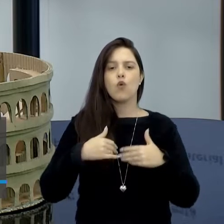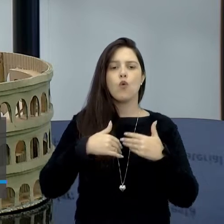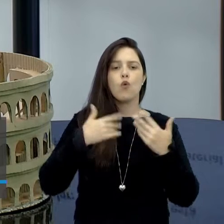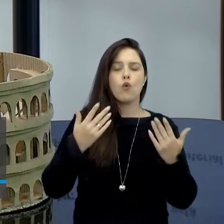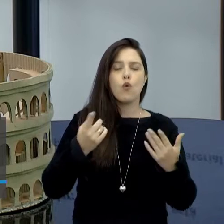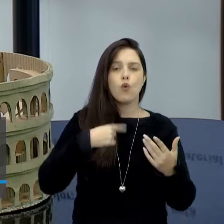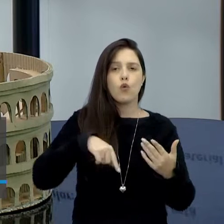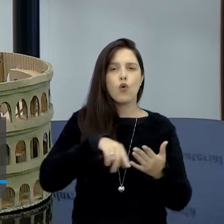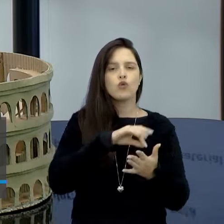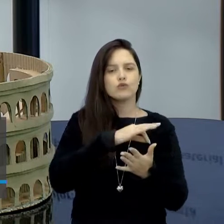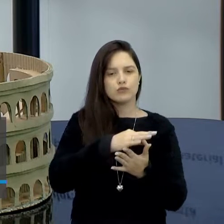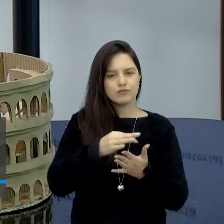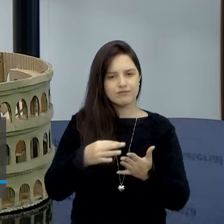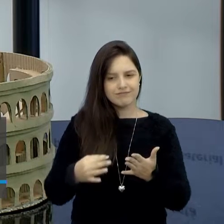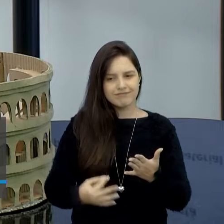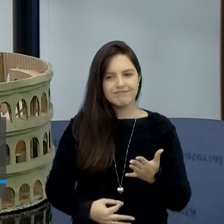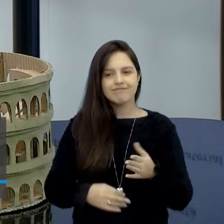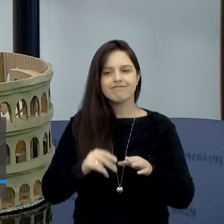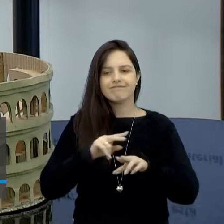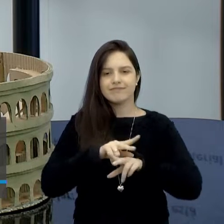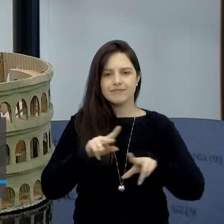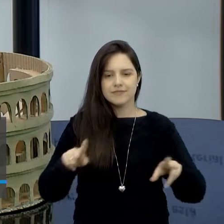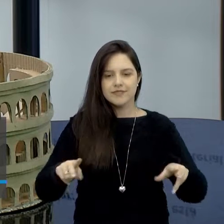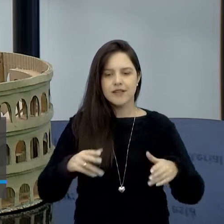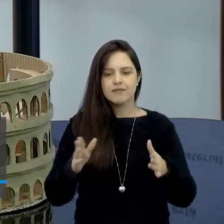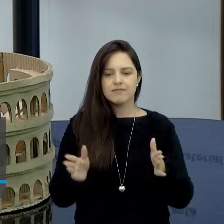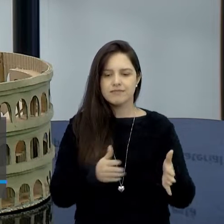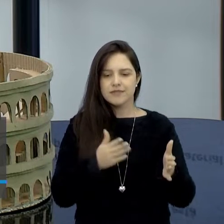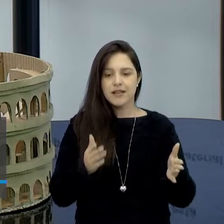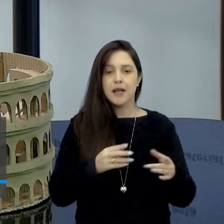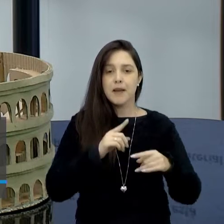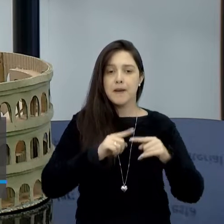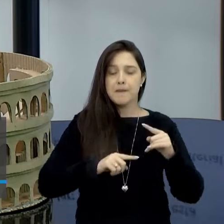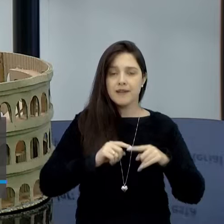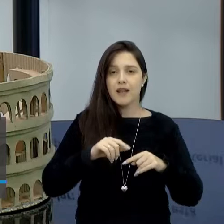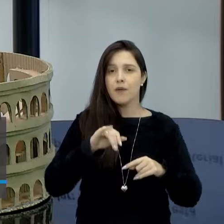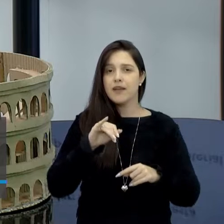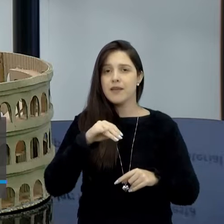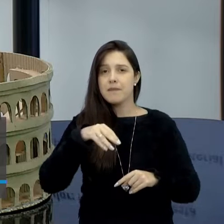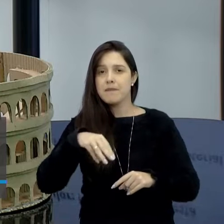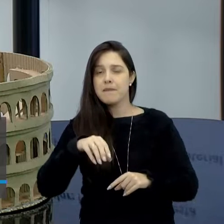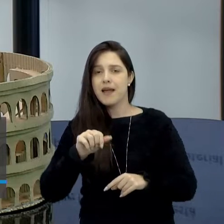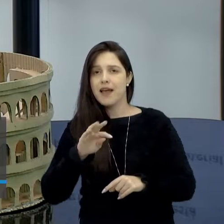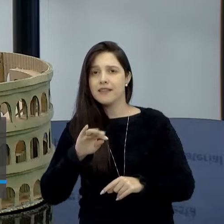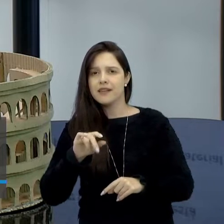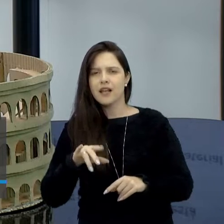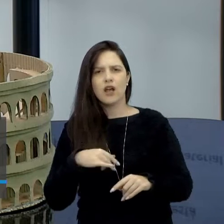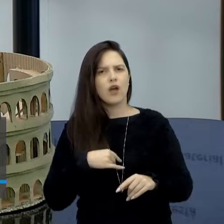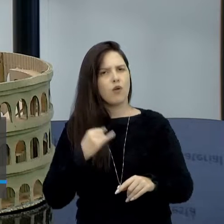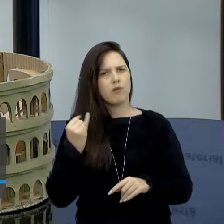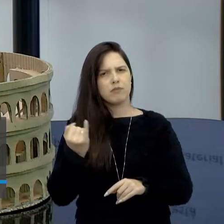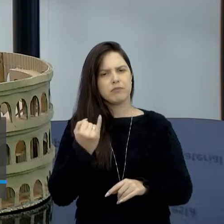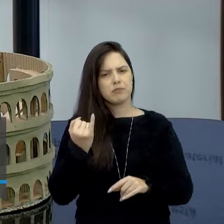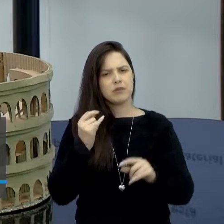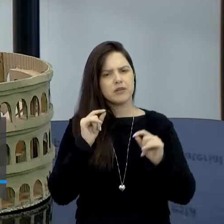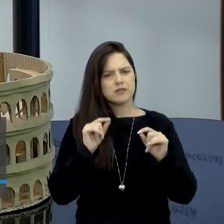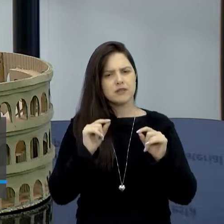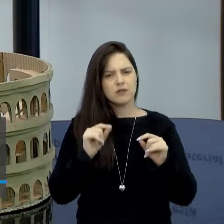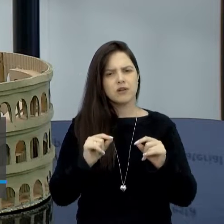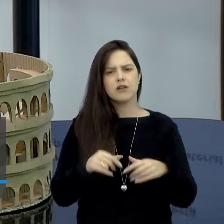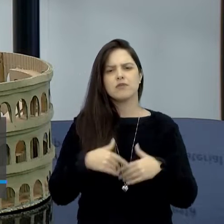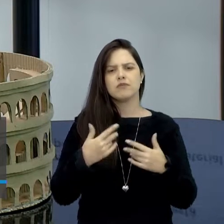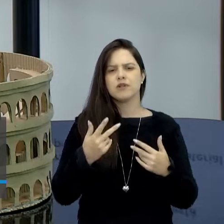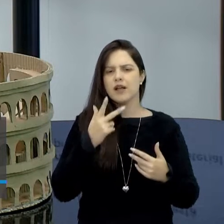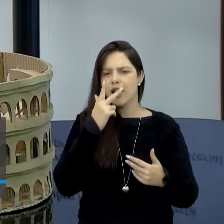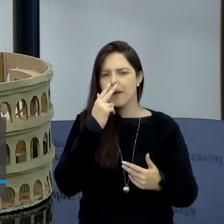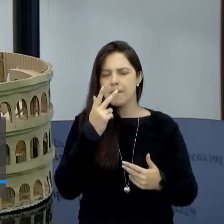nosso componente, que é narrativas históricas de sua produção material e imaterial, e qual que é a importância, né, de um tombamento, como que é